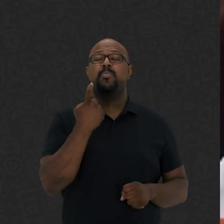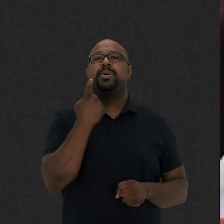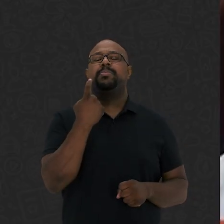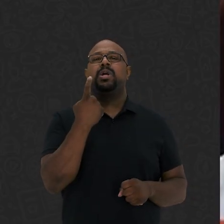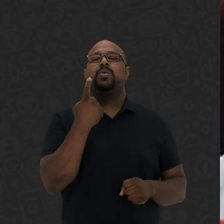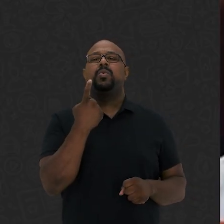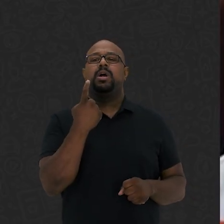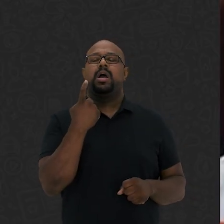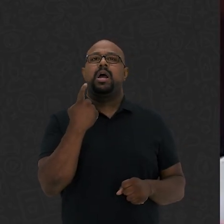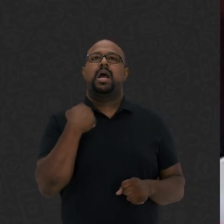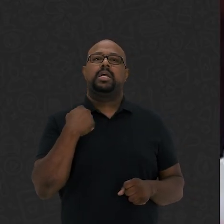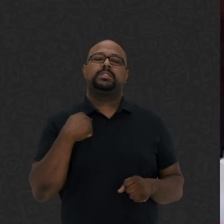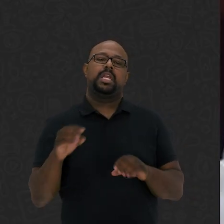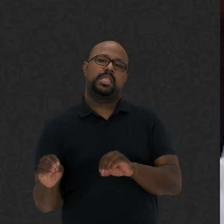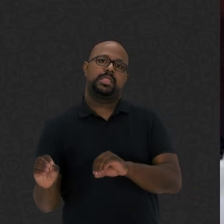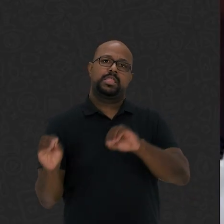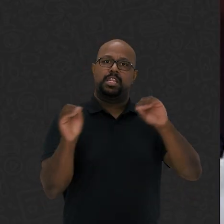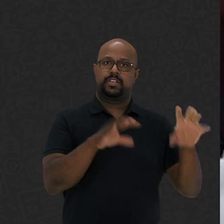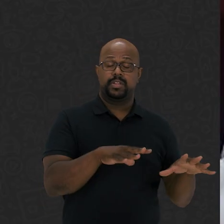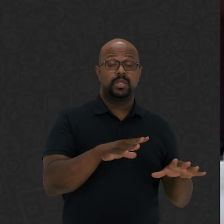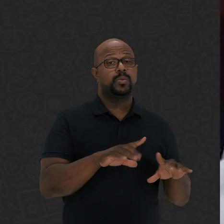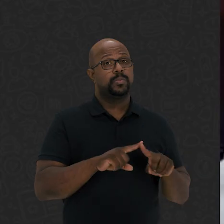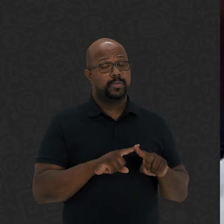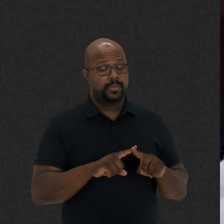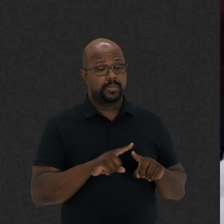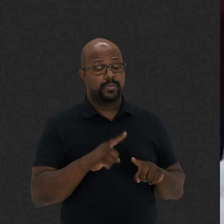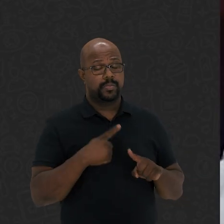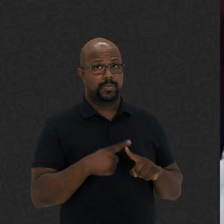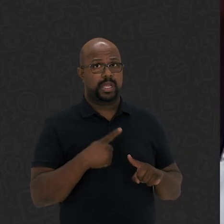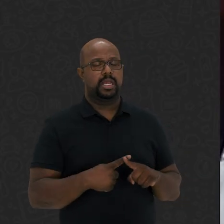era o primeiro a ser transferido para